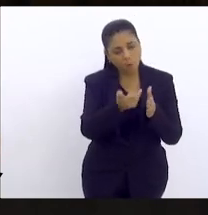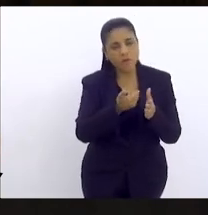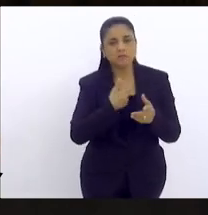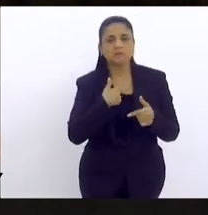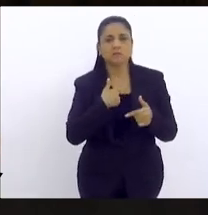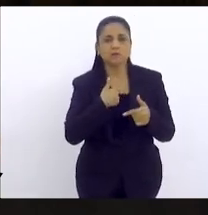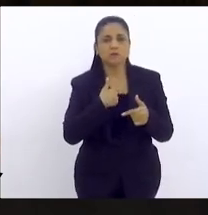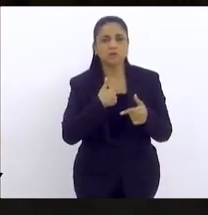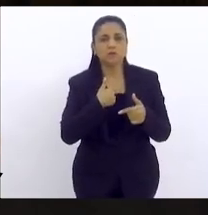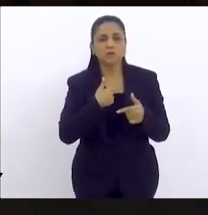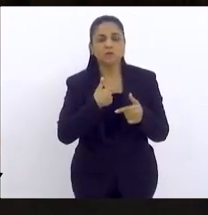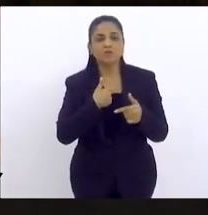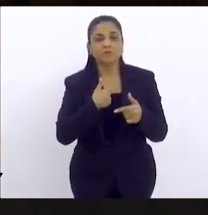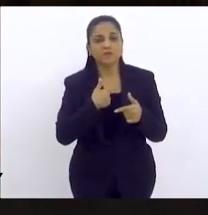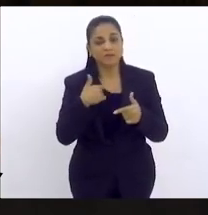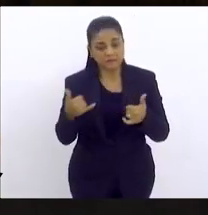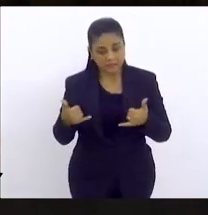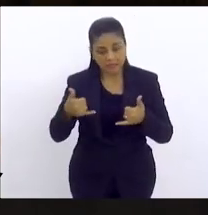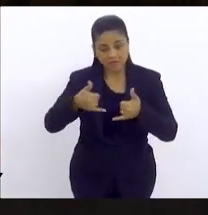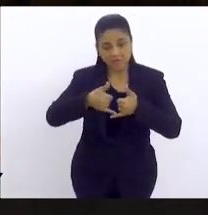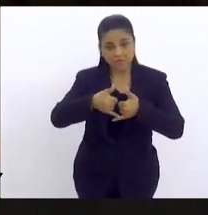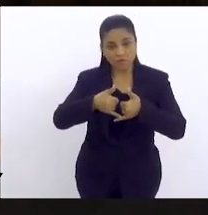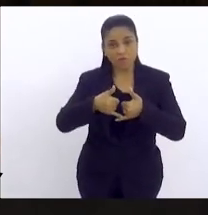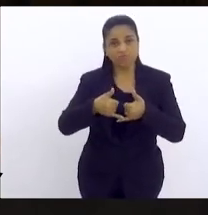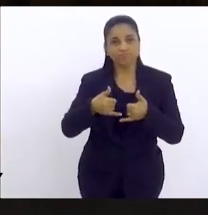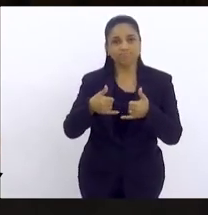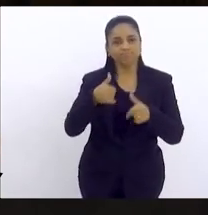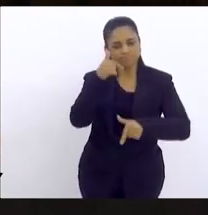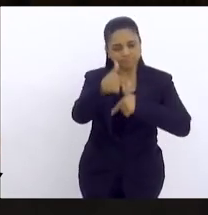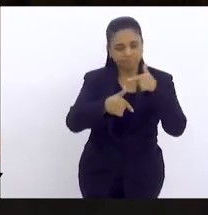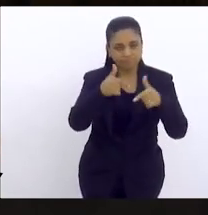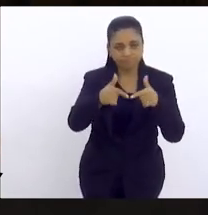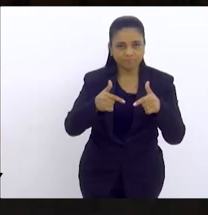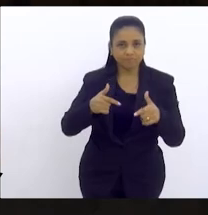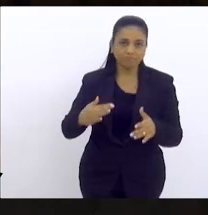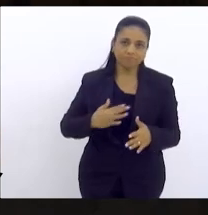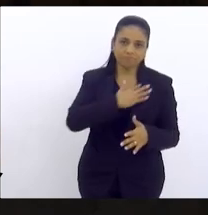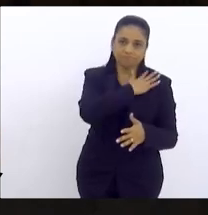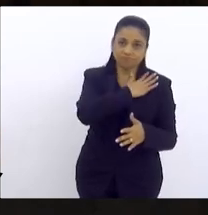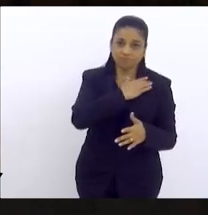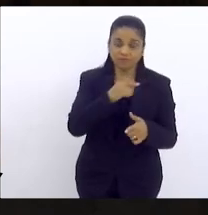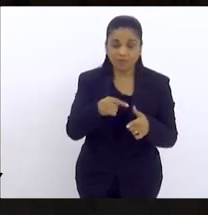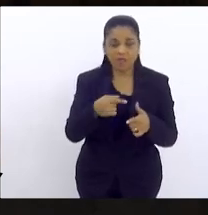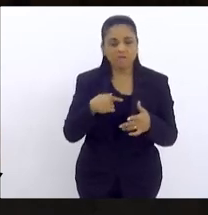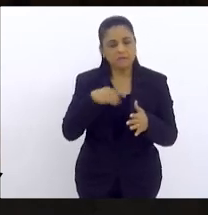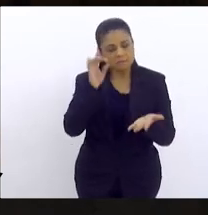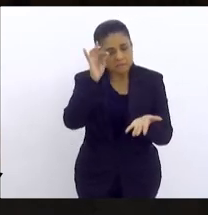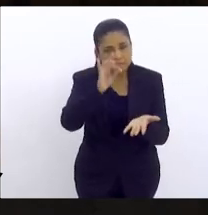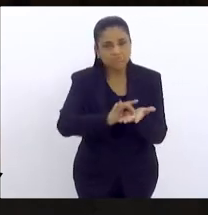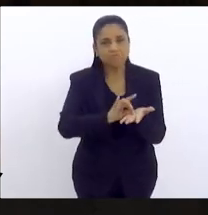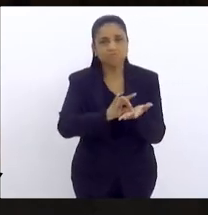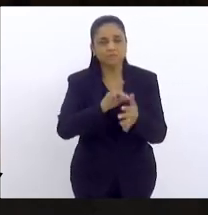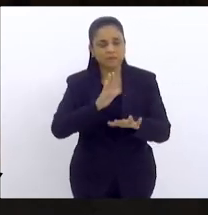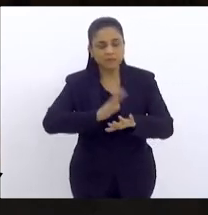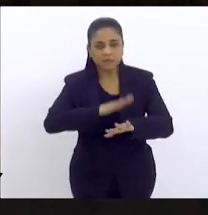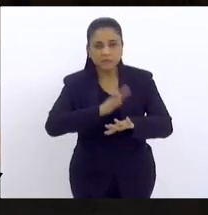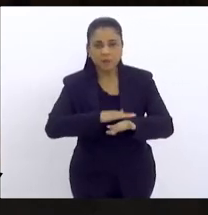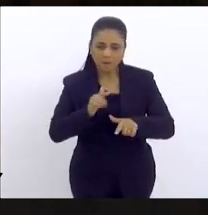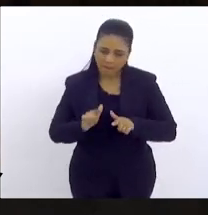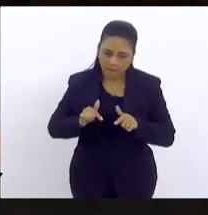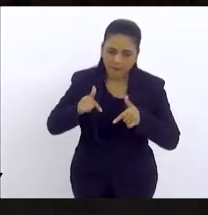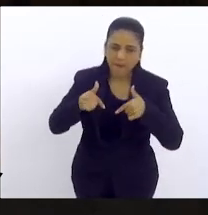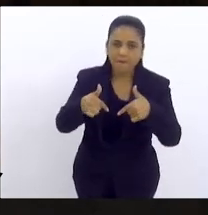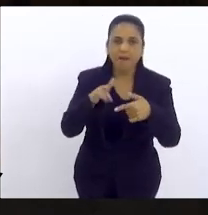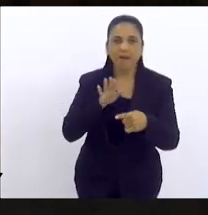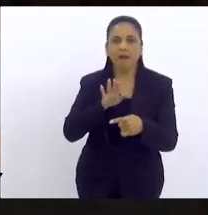em vez de a gente com o telefone funcional do coronel pode estar passando a informação para ele até em tempo real para poder tá ajudando então a gente